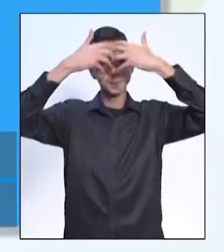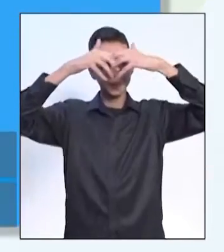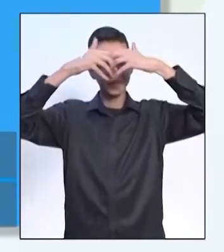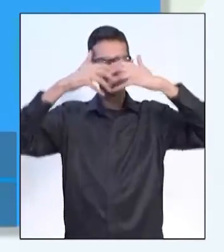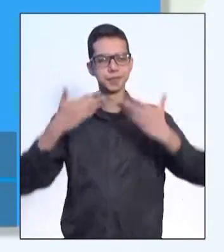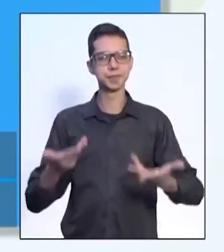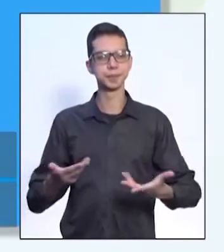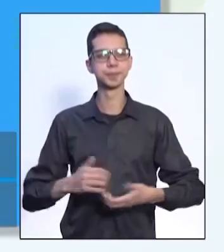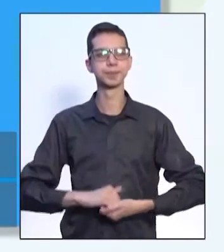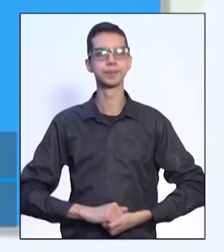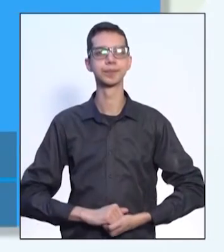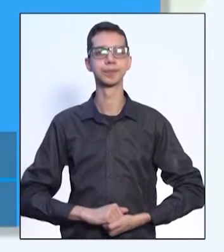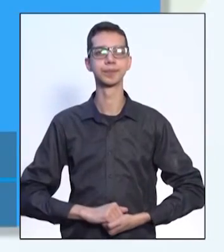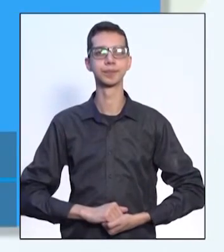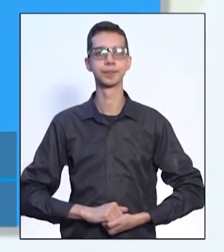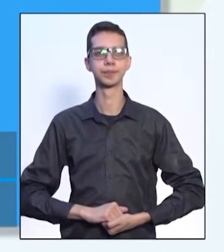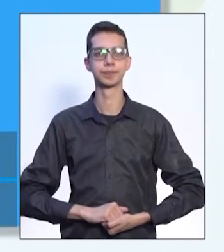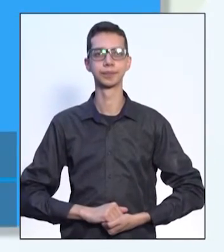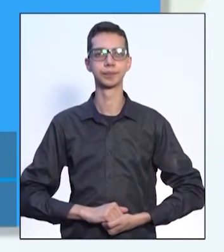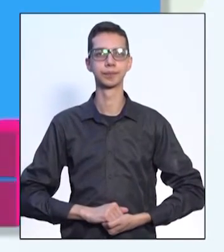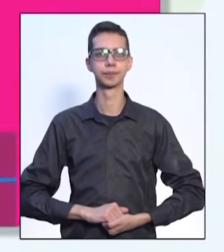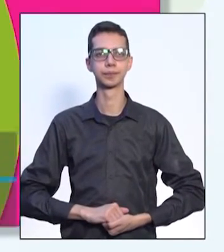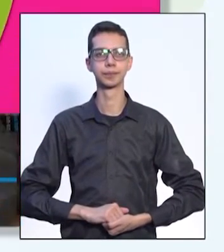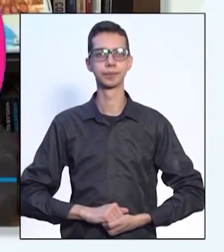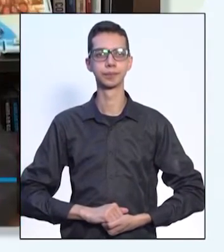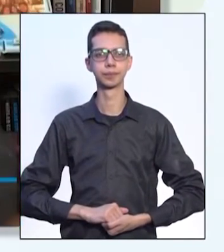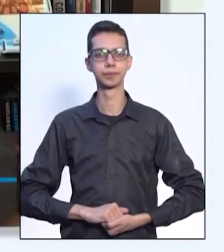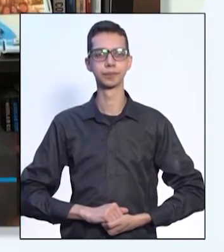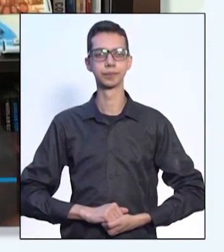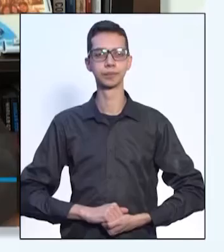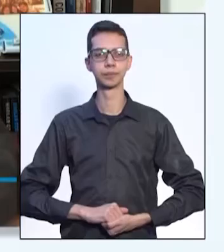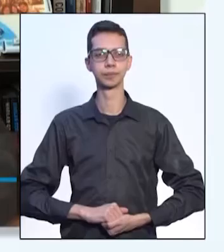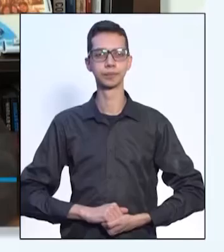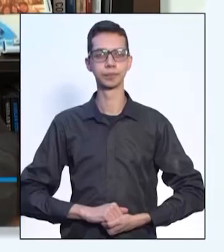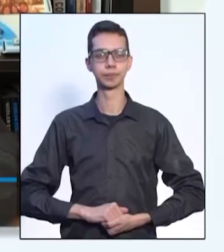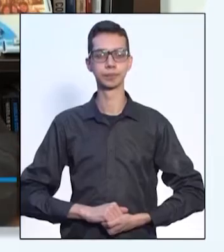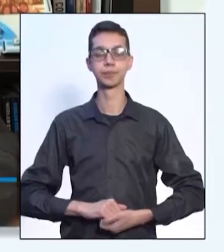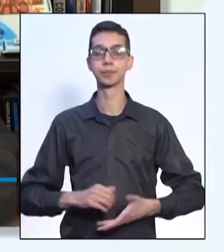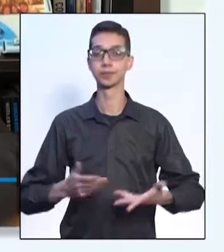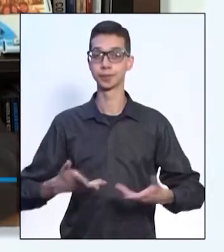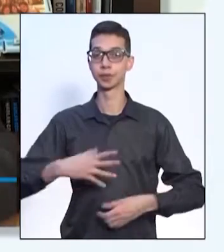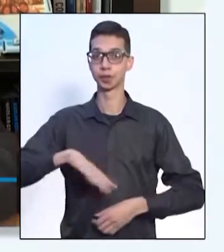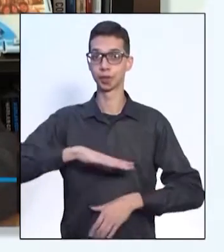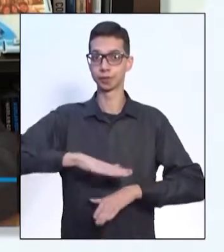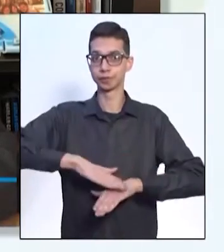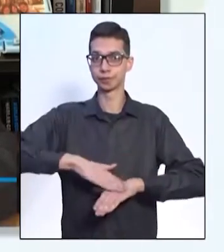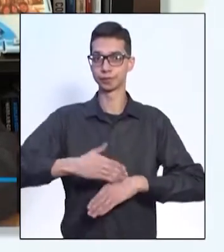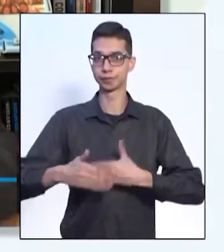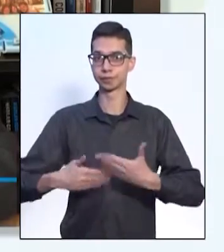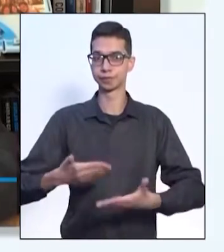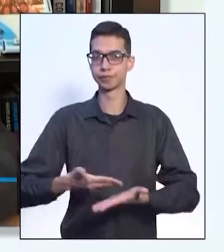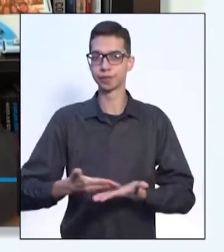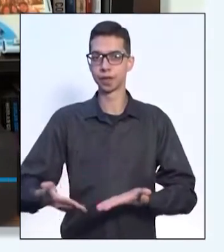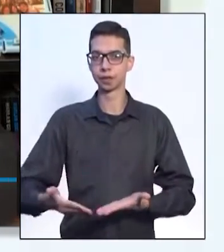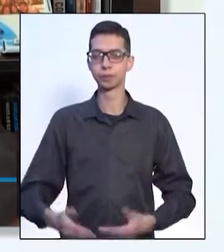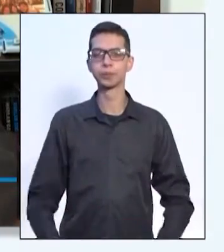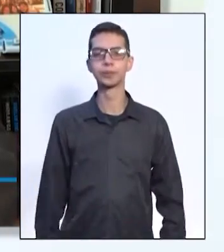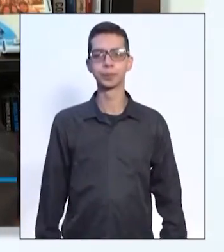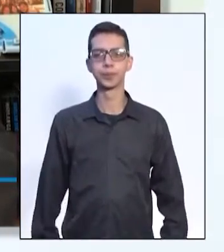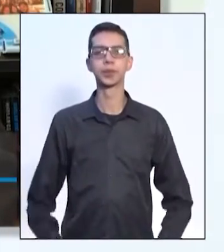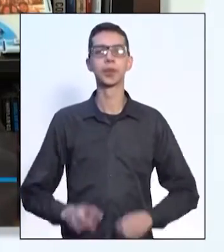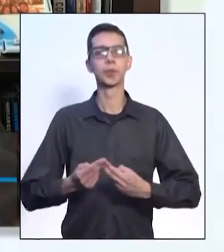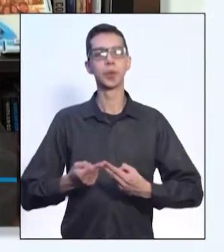Vamos colocar a mão na massa? Para isso, vamos separar